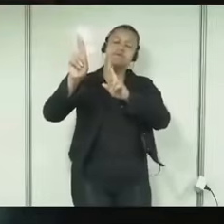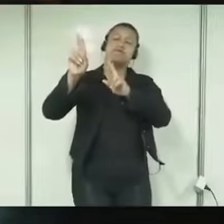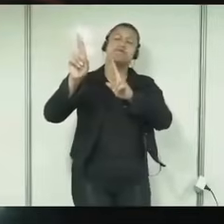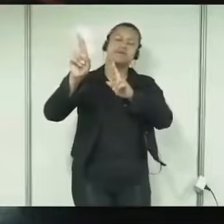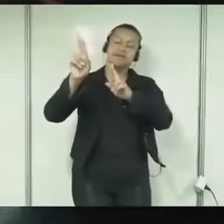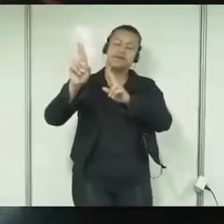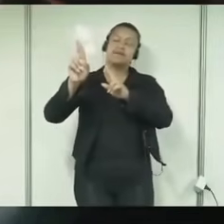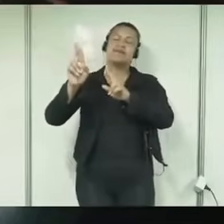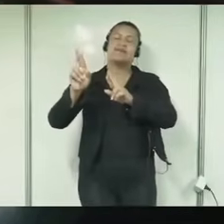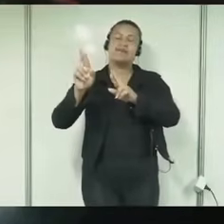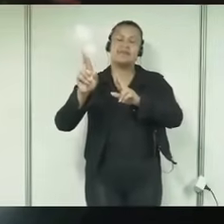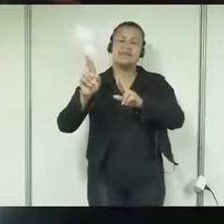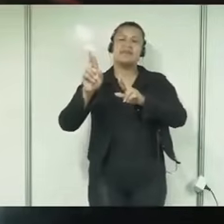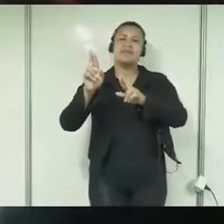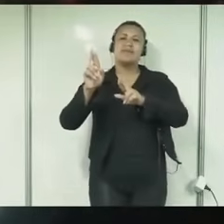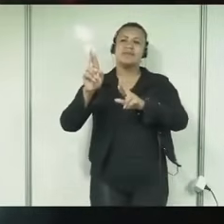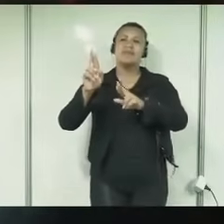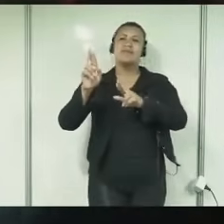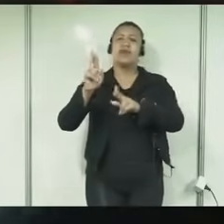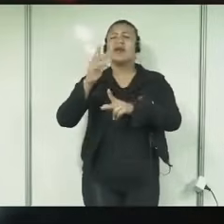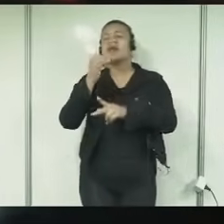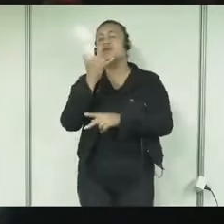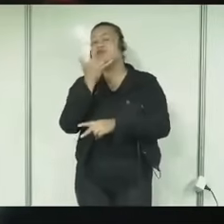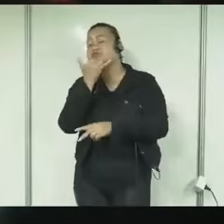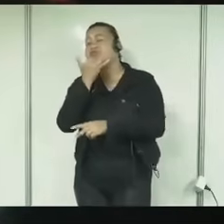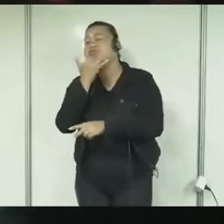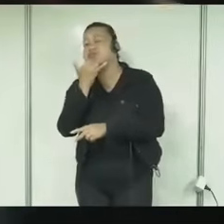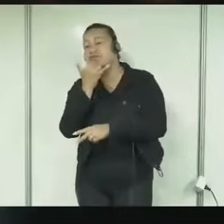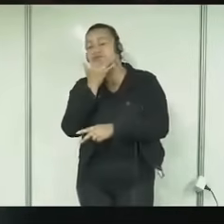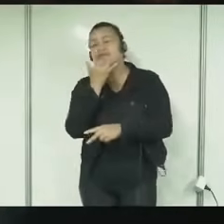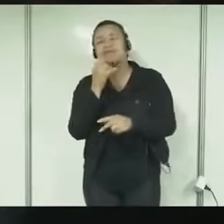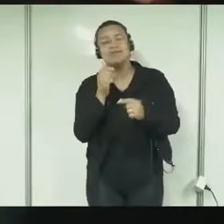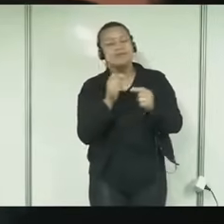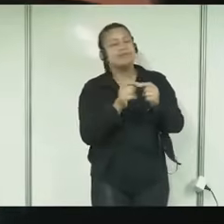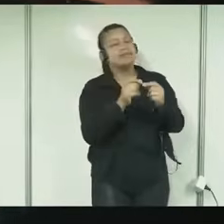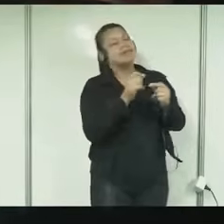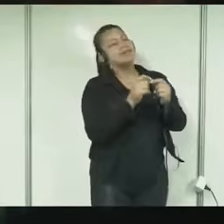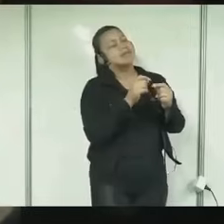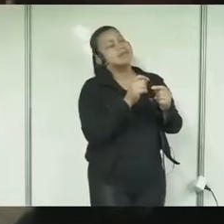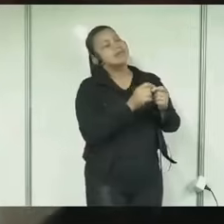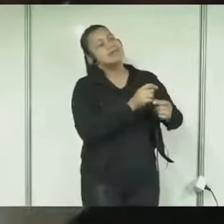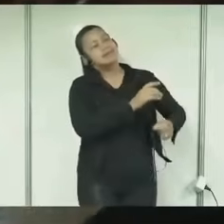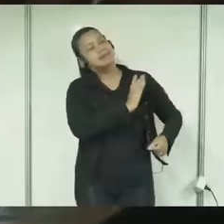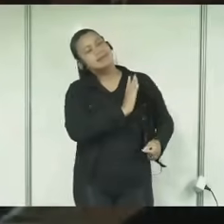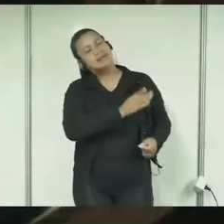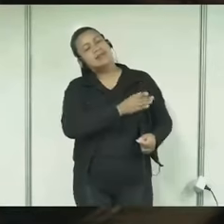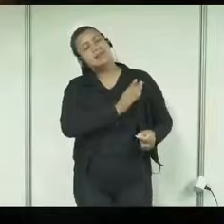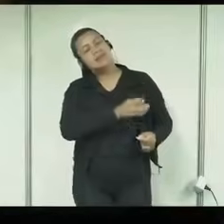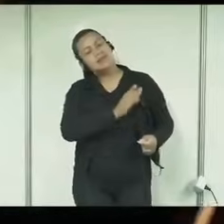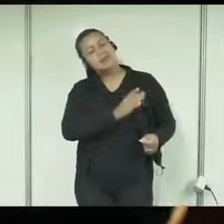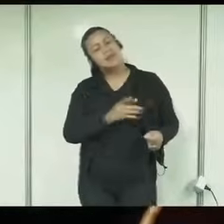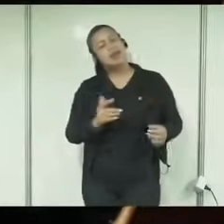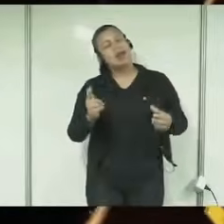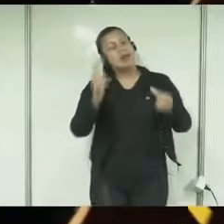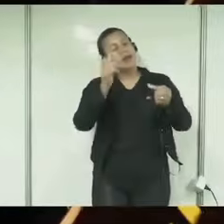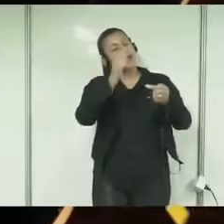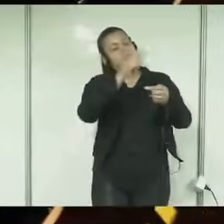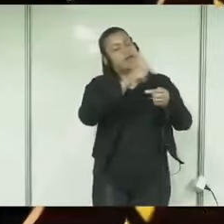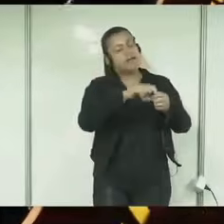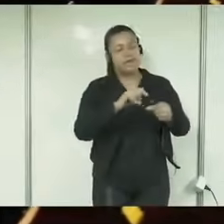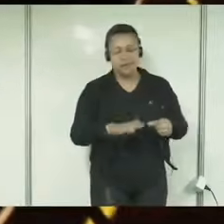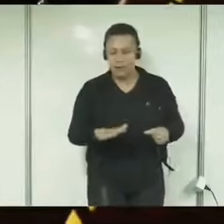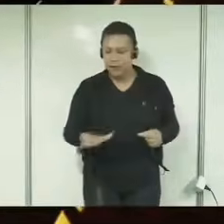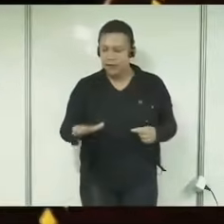de perdoar fazia o coração voltar a ser criança. E o nome